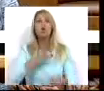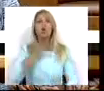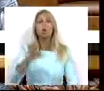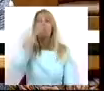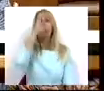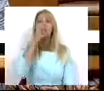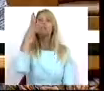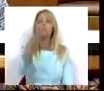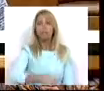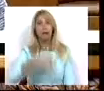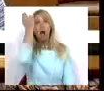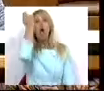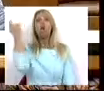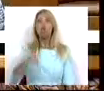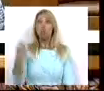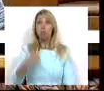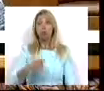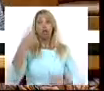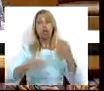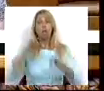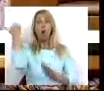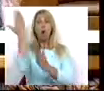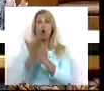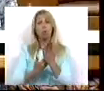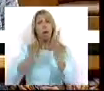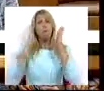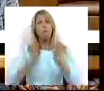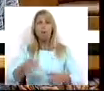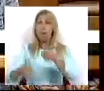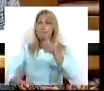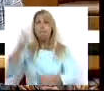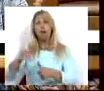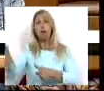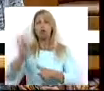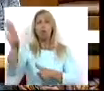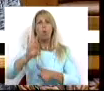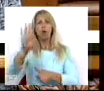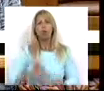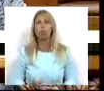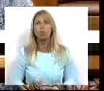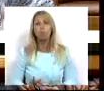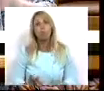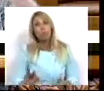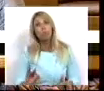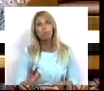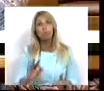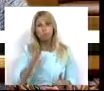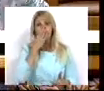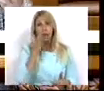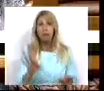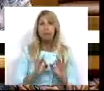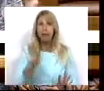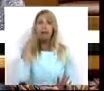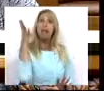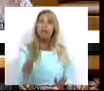que os juízes do Tribunal Constitucional tinham que ser melhor escrutinados. Como que dizer que têm que saber ler o